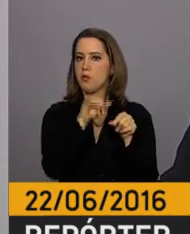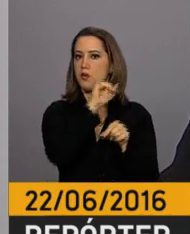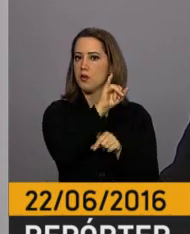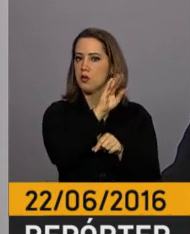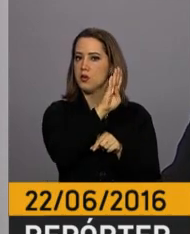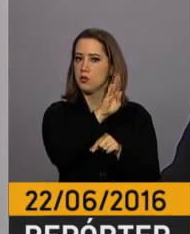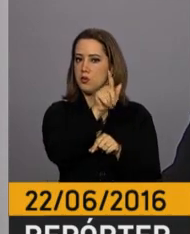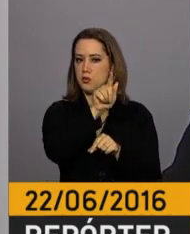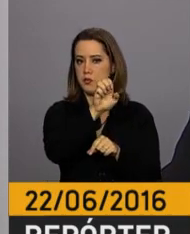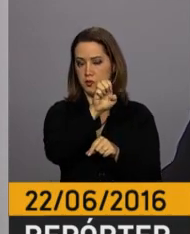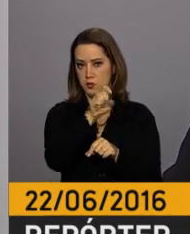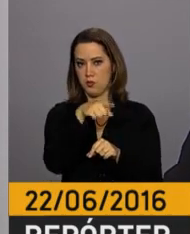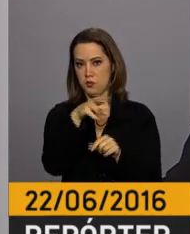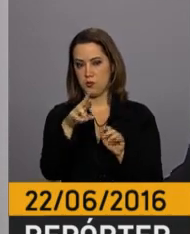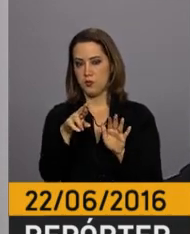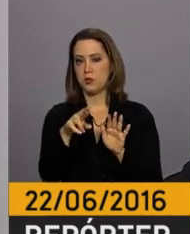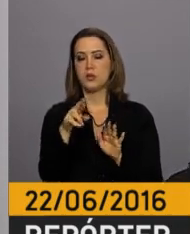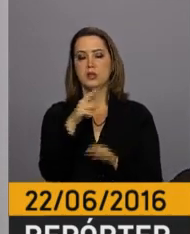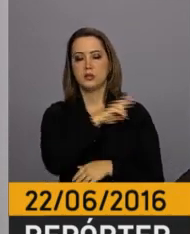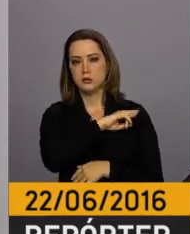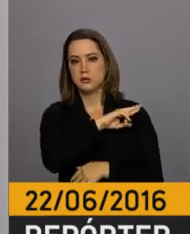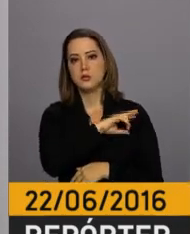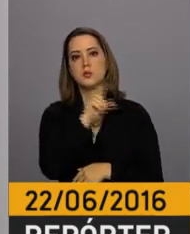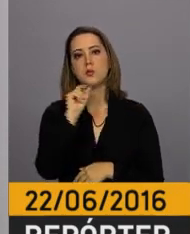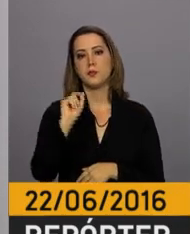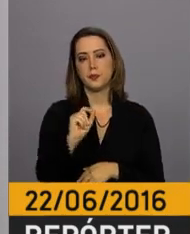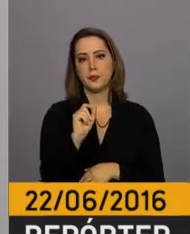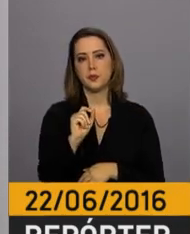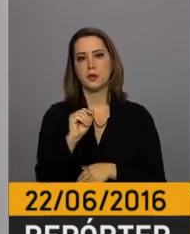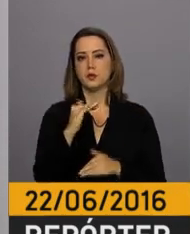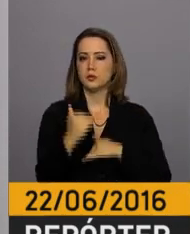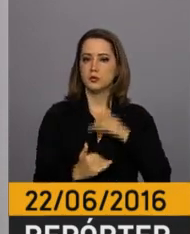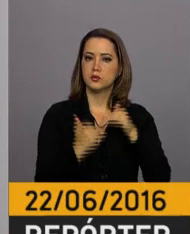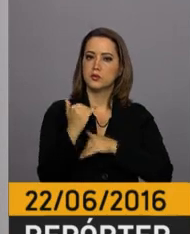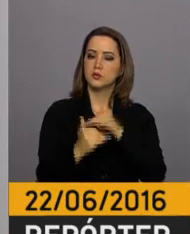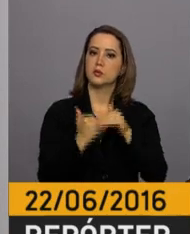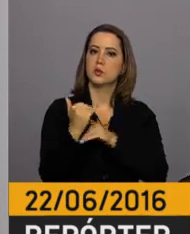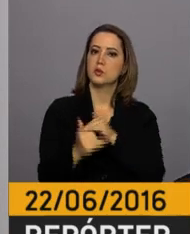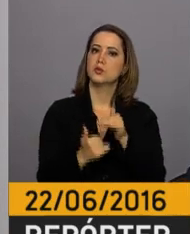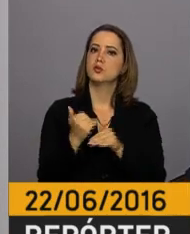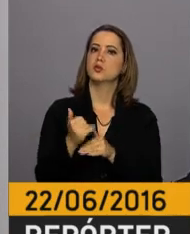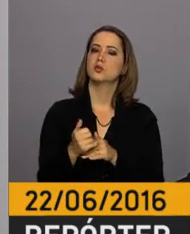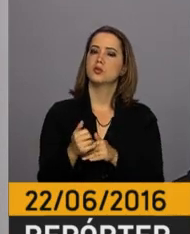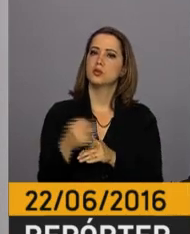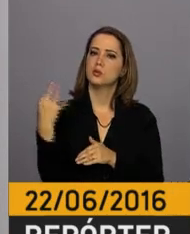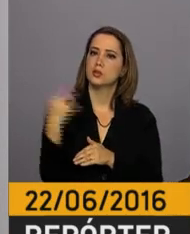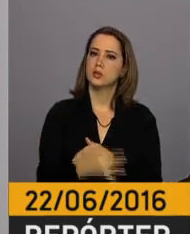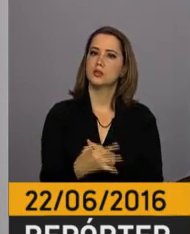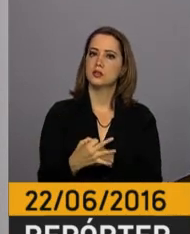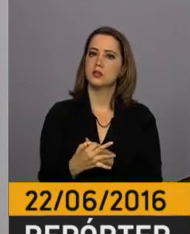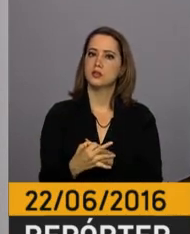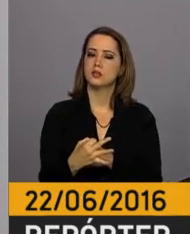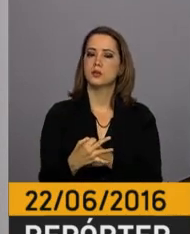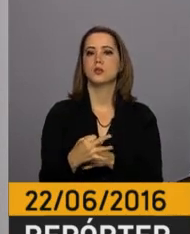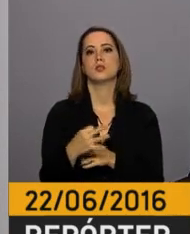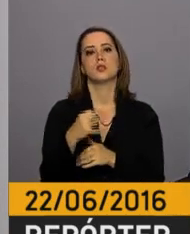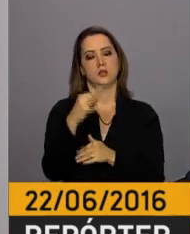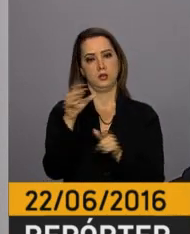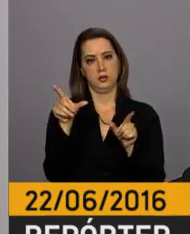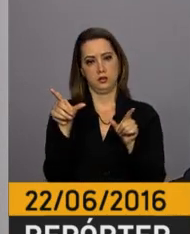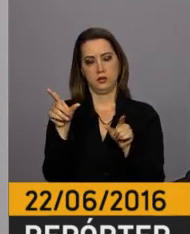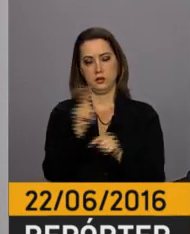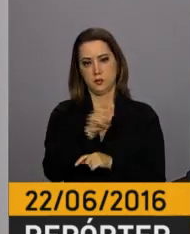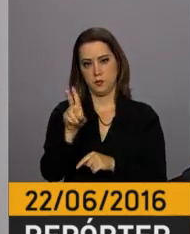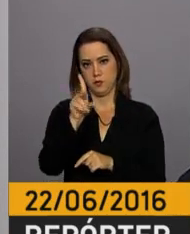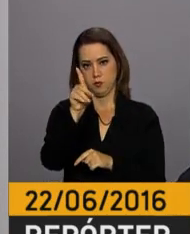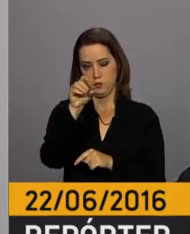instituição intermédia cuja missão é a construção e a consolidação da democracia em última análise